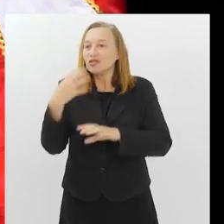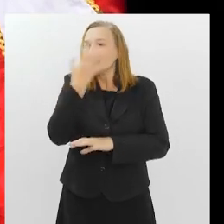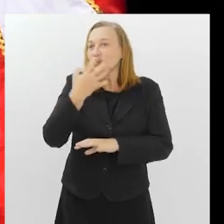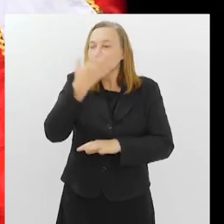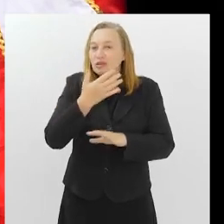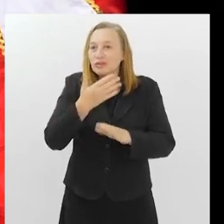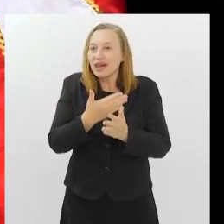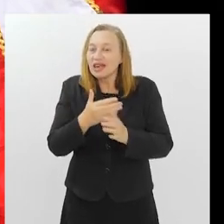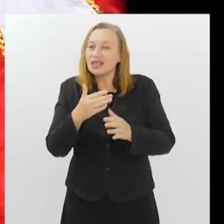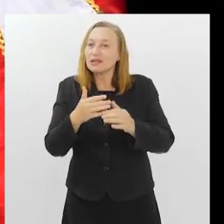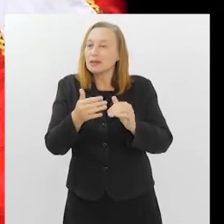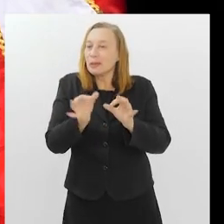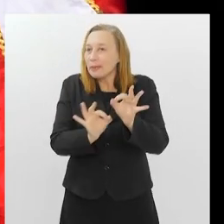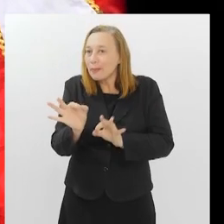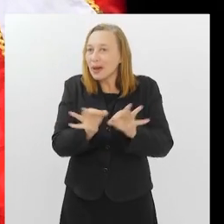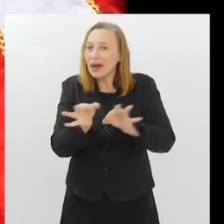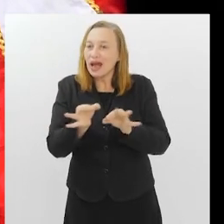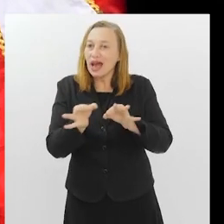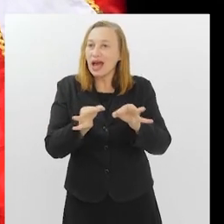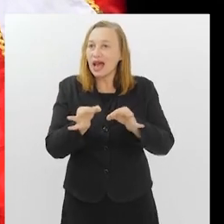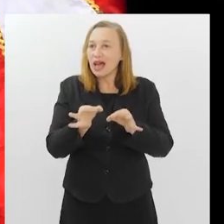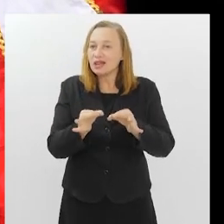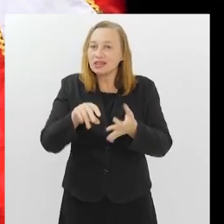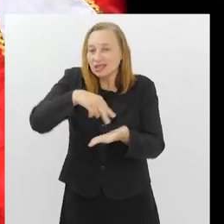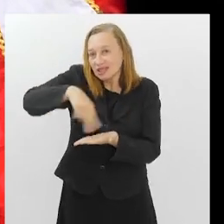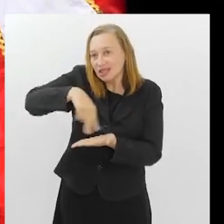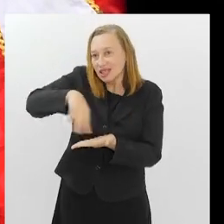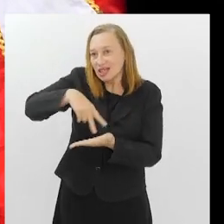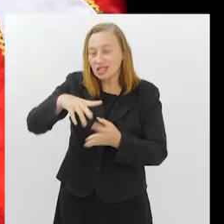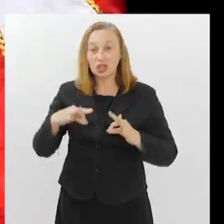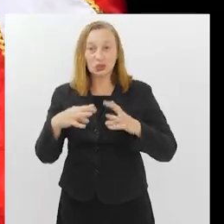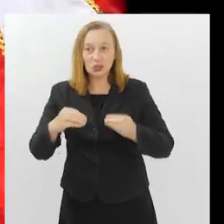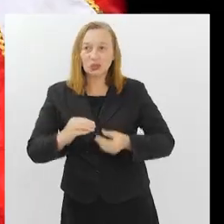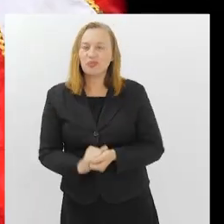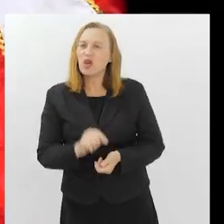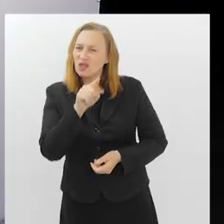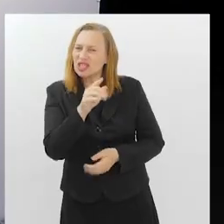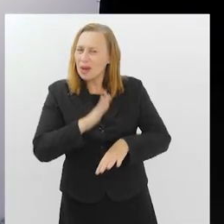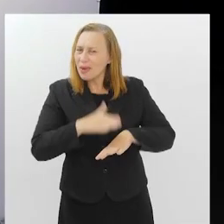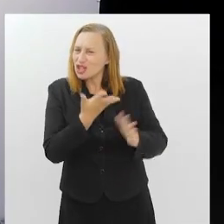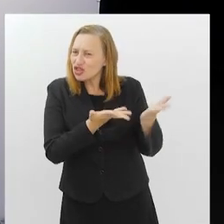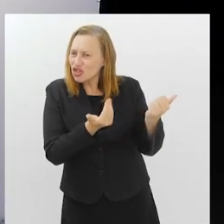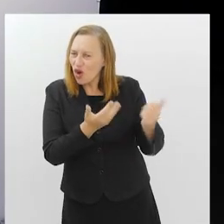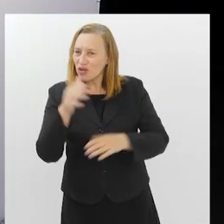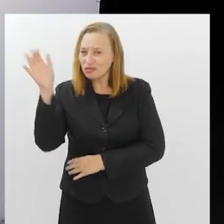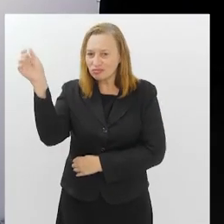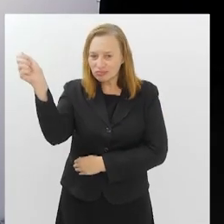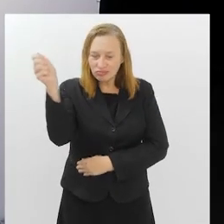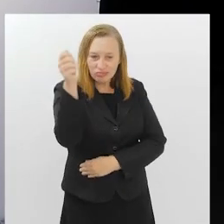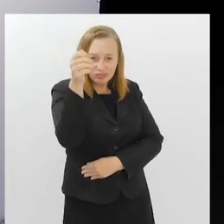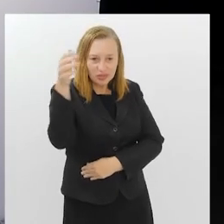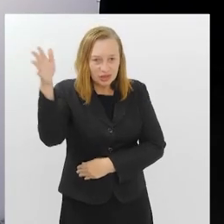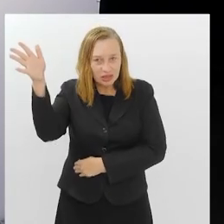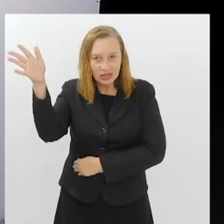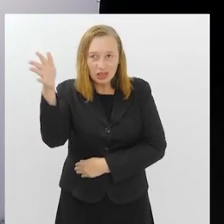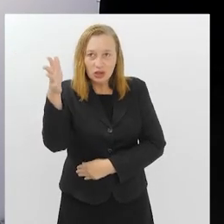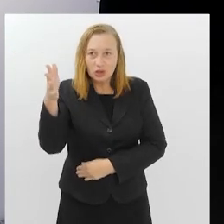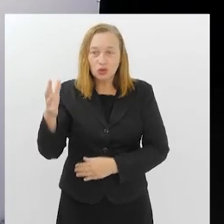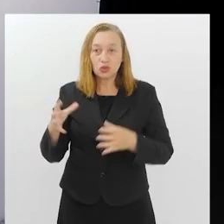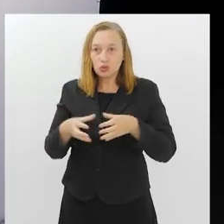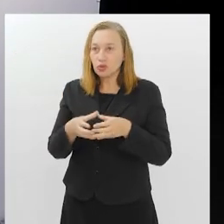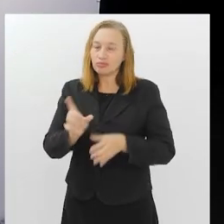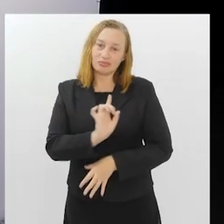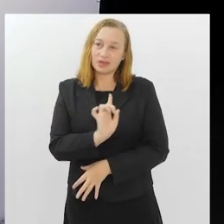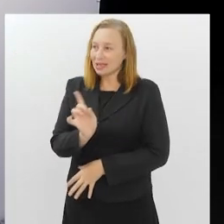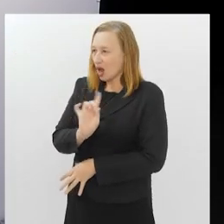gente poder começar a montar a coreografia, o momento que eu mais gosto. Você é a mais jovem porta-bandeira do grupo?